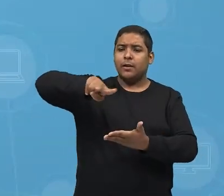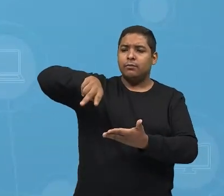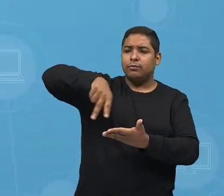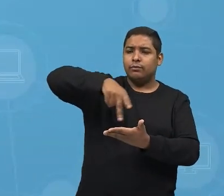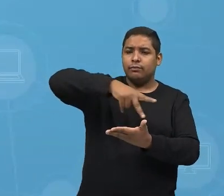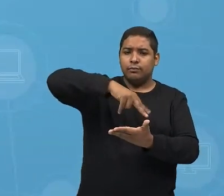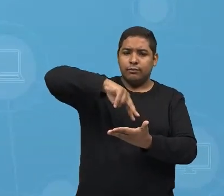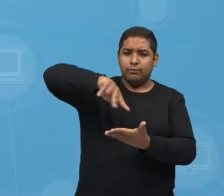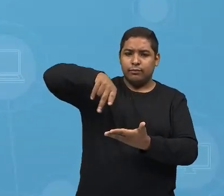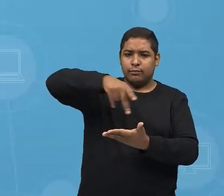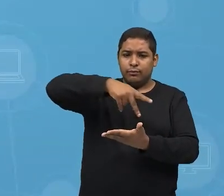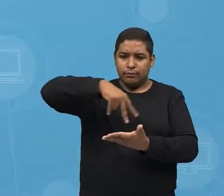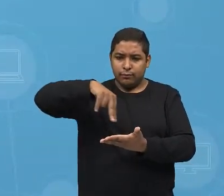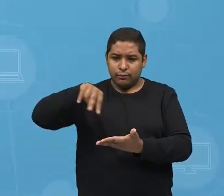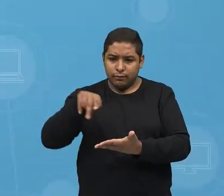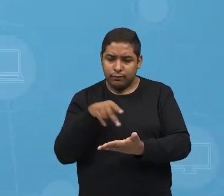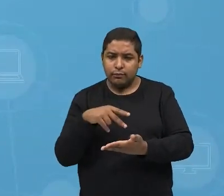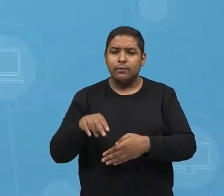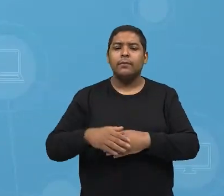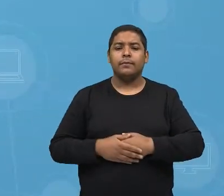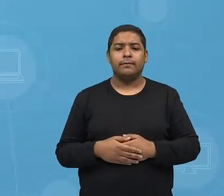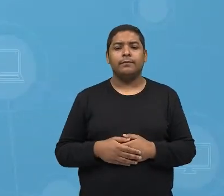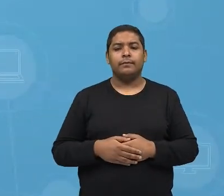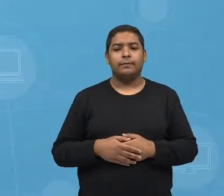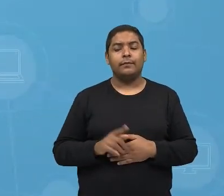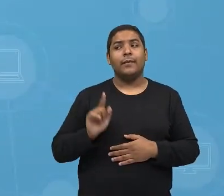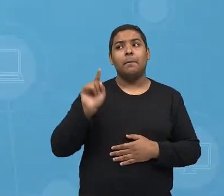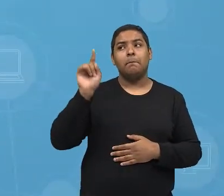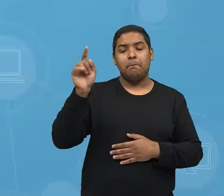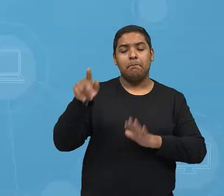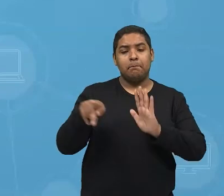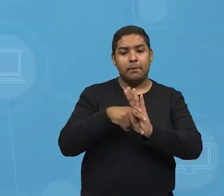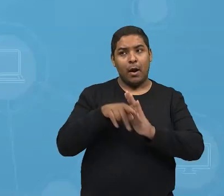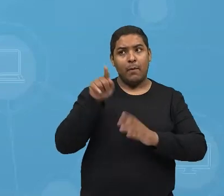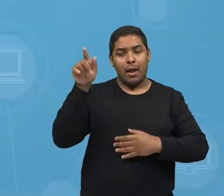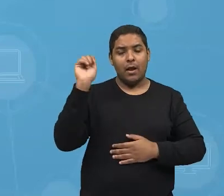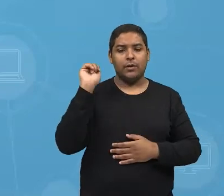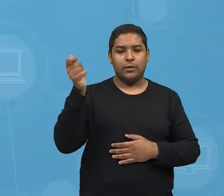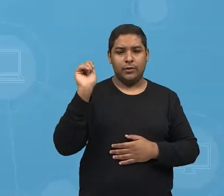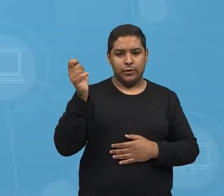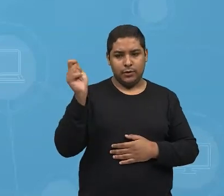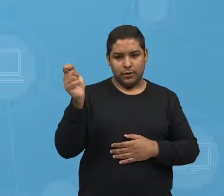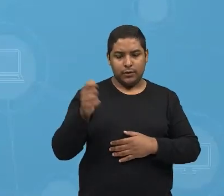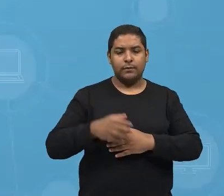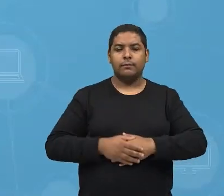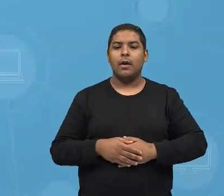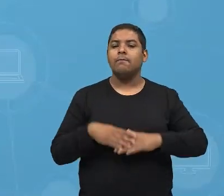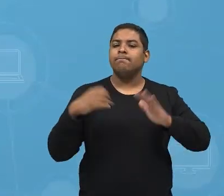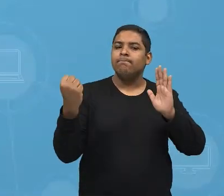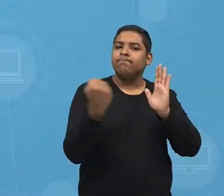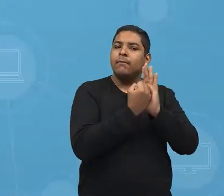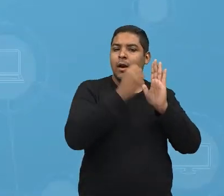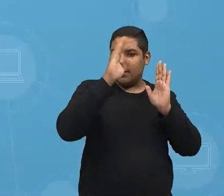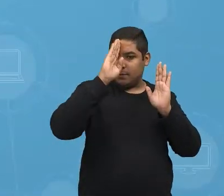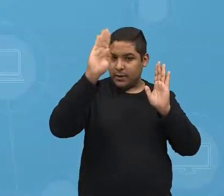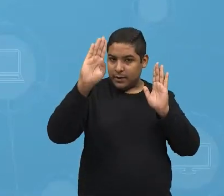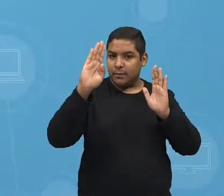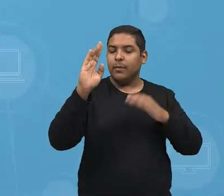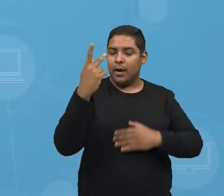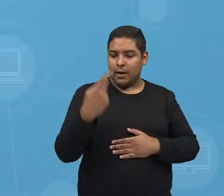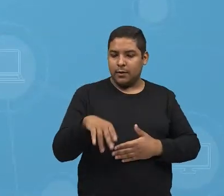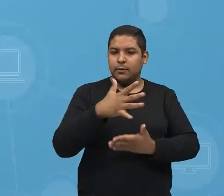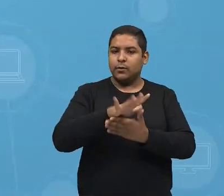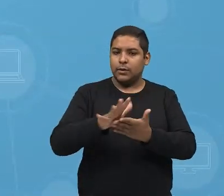muito sensual, sendo um patrimônio histórico da Argentina, né, como marca principal, assim como o samba é o nosso